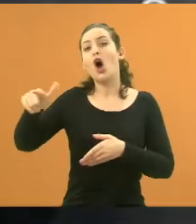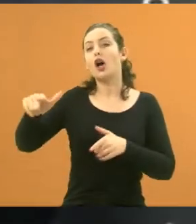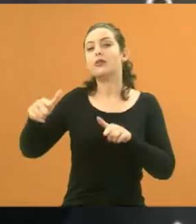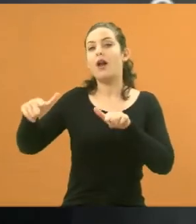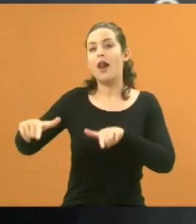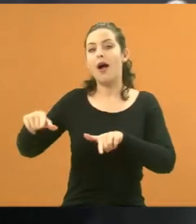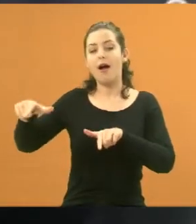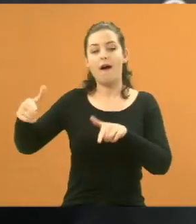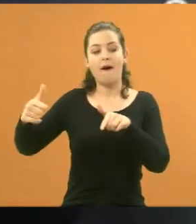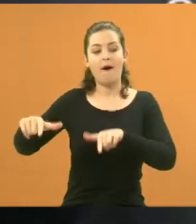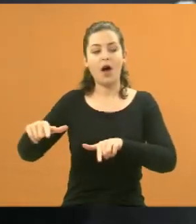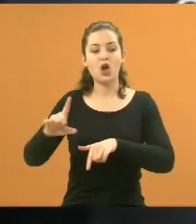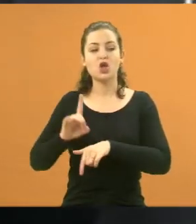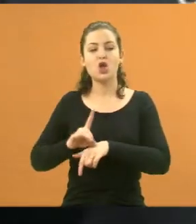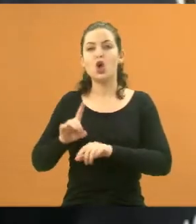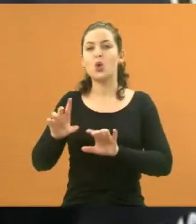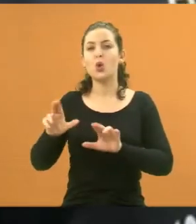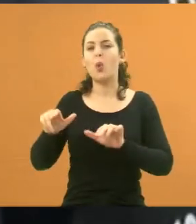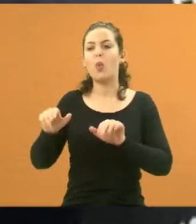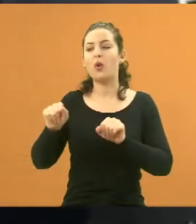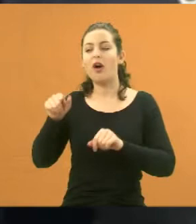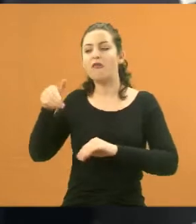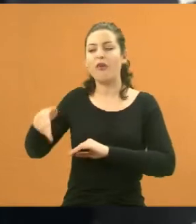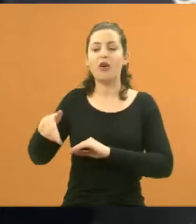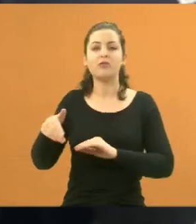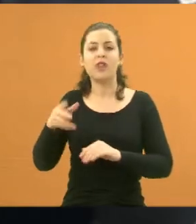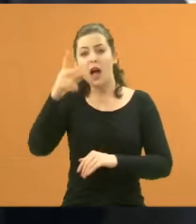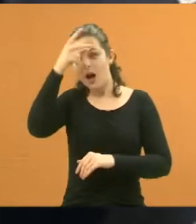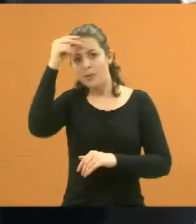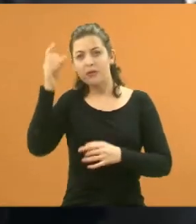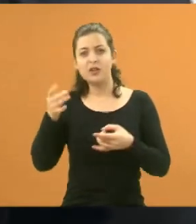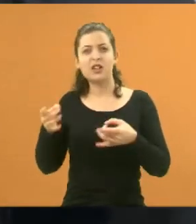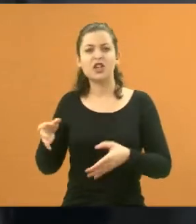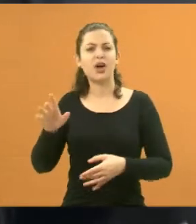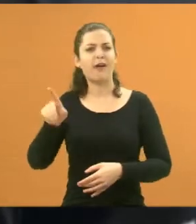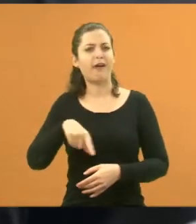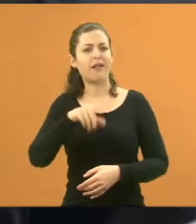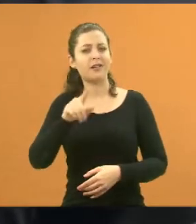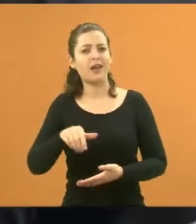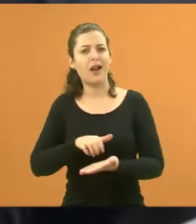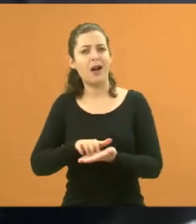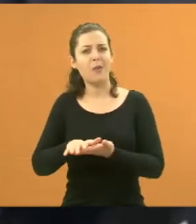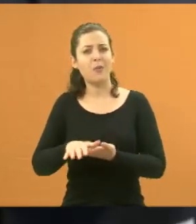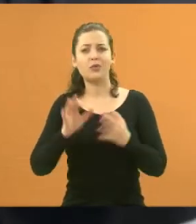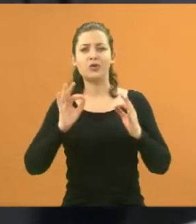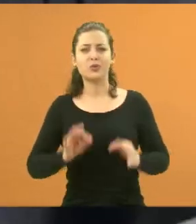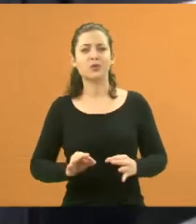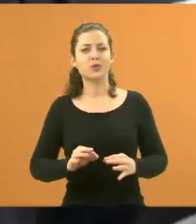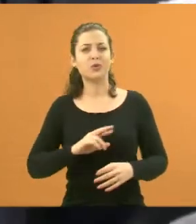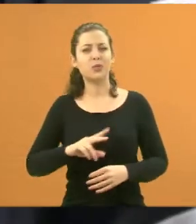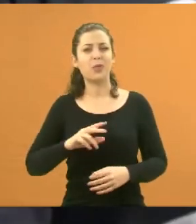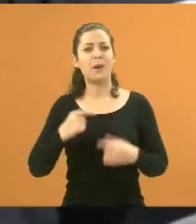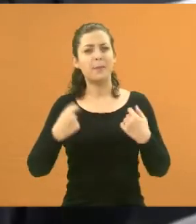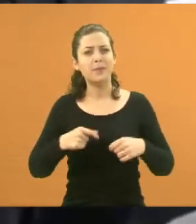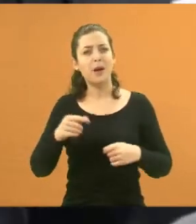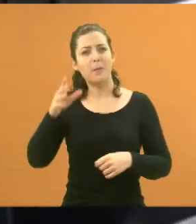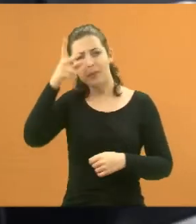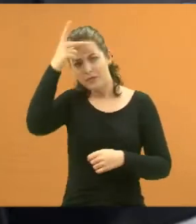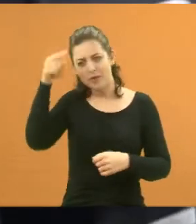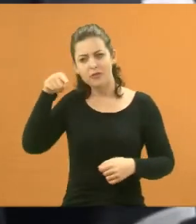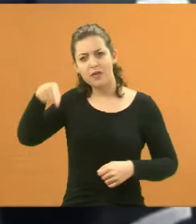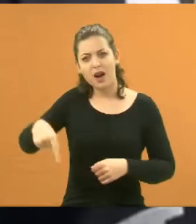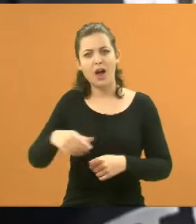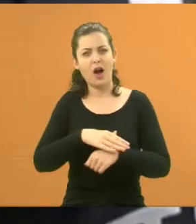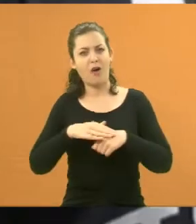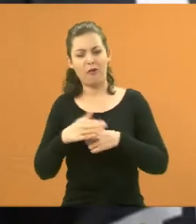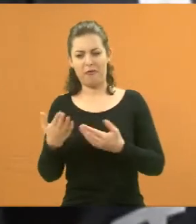viram lá, que o dono nunca apareceu e a prefeitura quer deixar ele isento da multa. Não é justo, né? O prefeito tinha que dar a cara a tapa aqui para conversar com